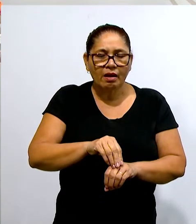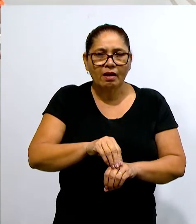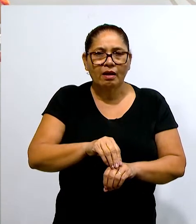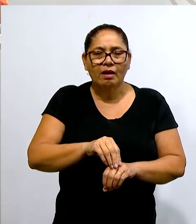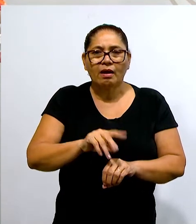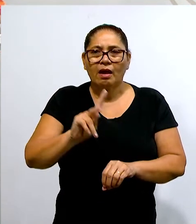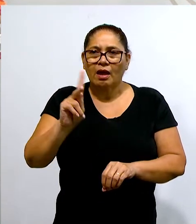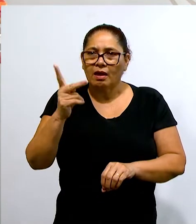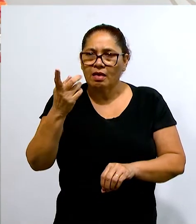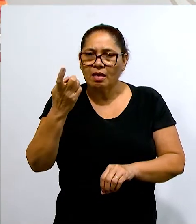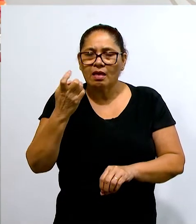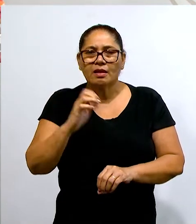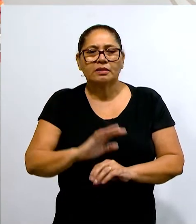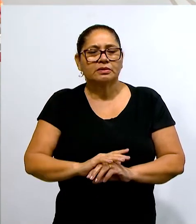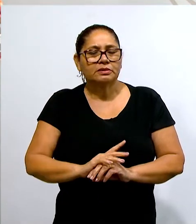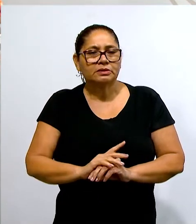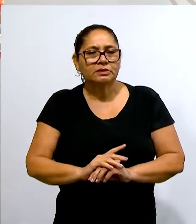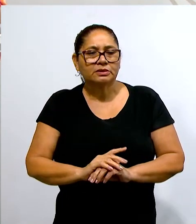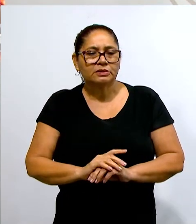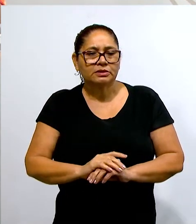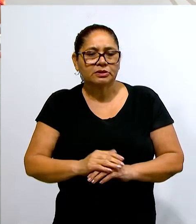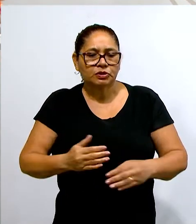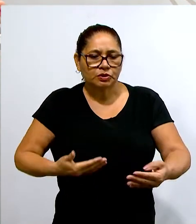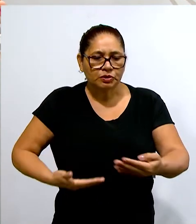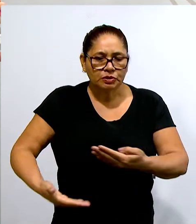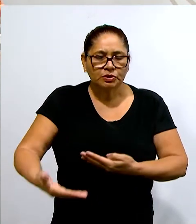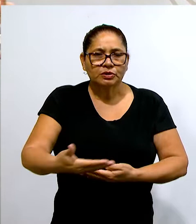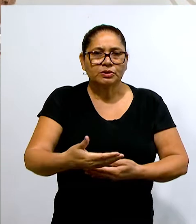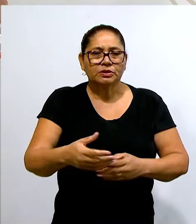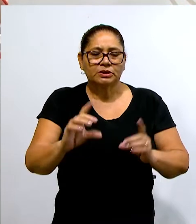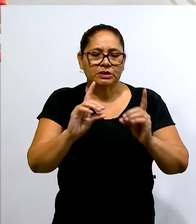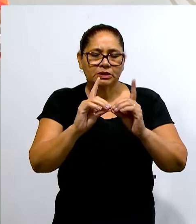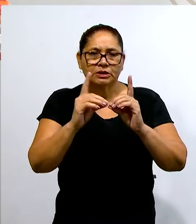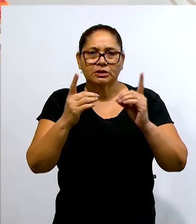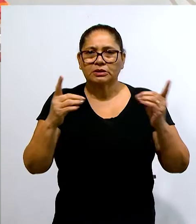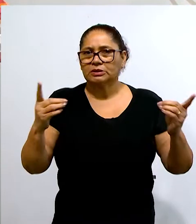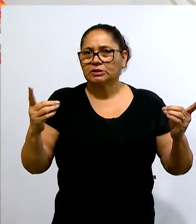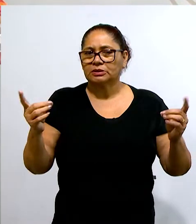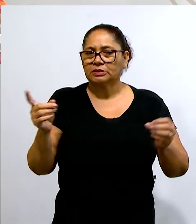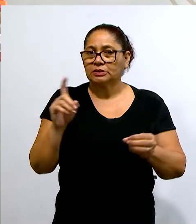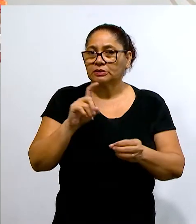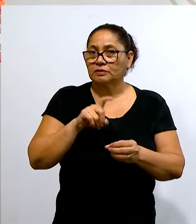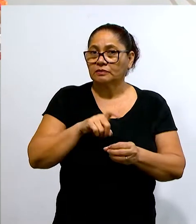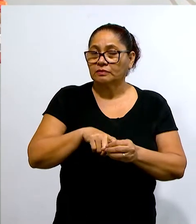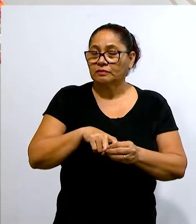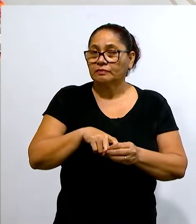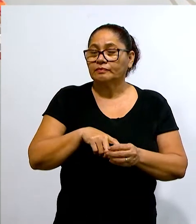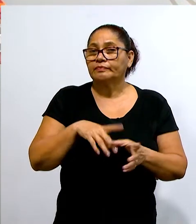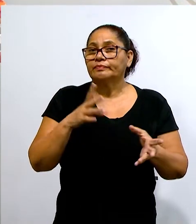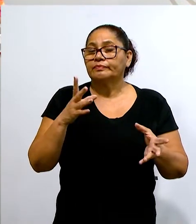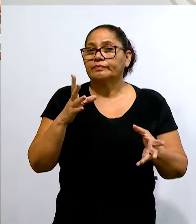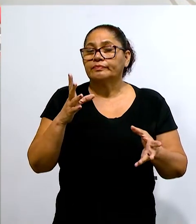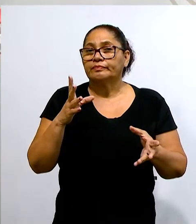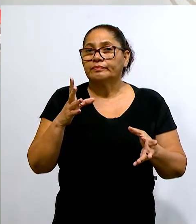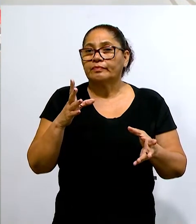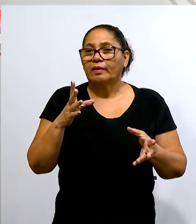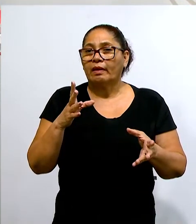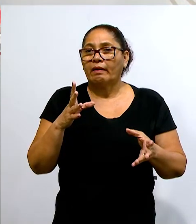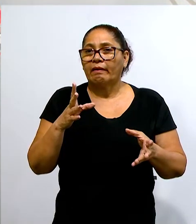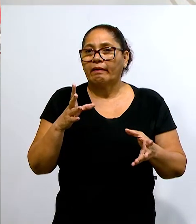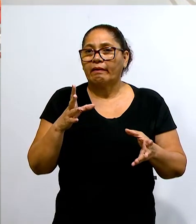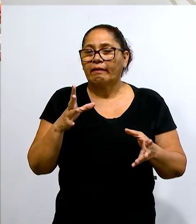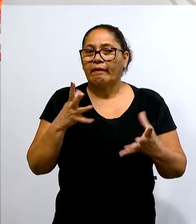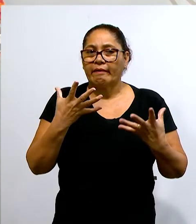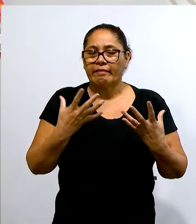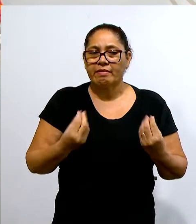aula, é que o professor vai pensar em articular uma sequência didática voltada, né, a contemplar essa